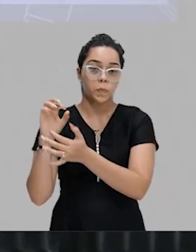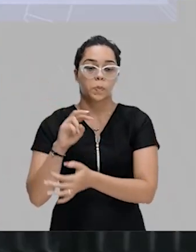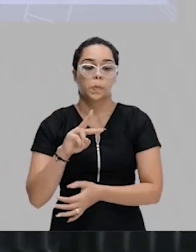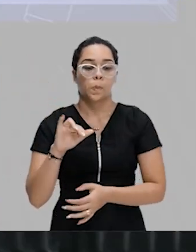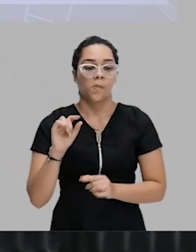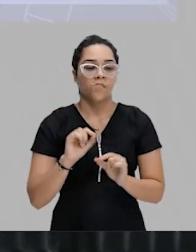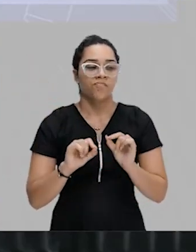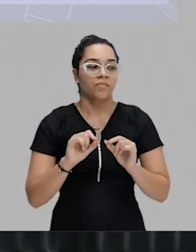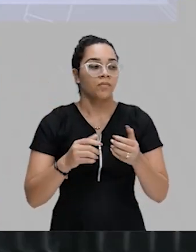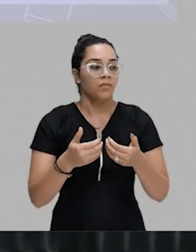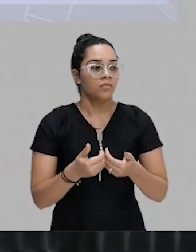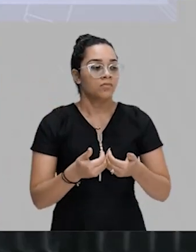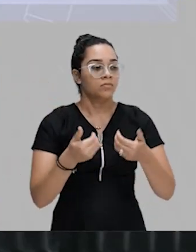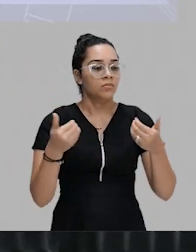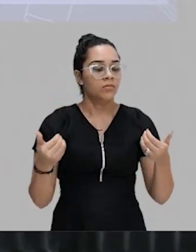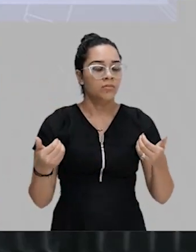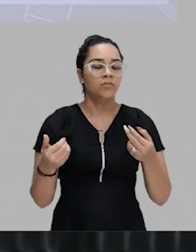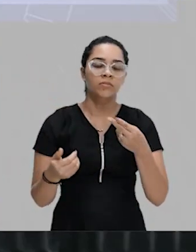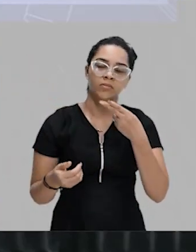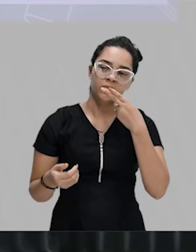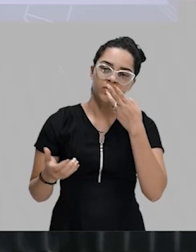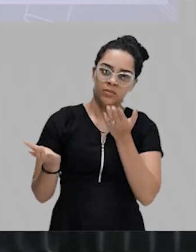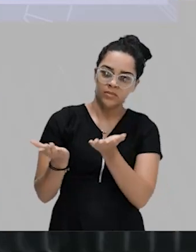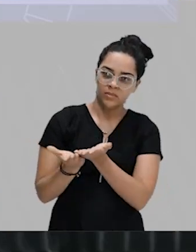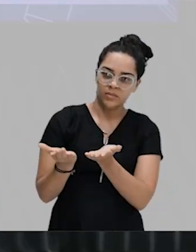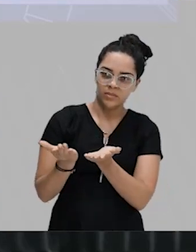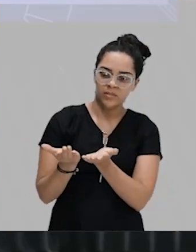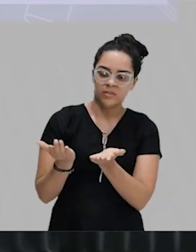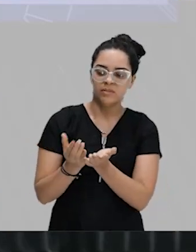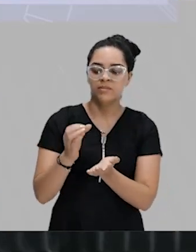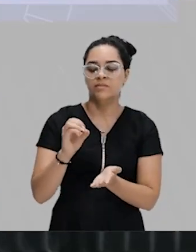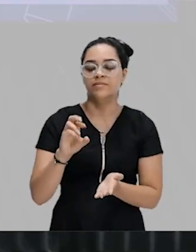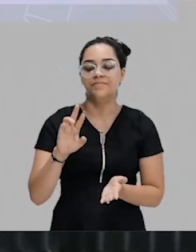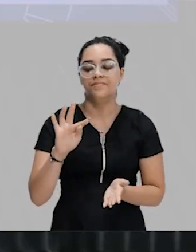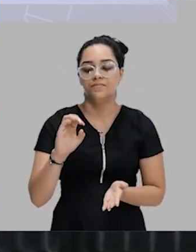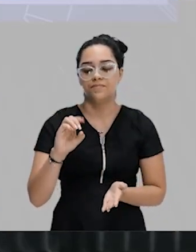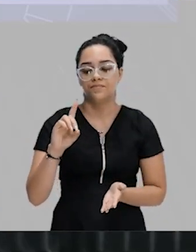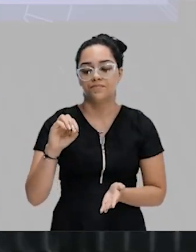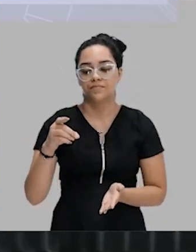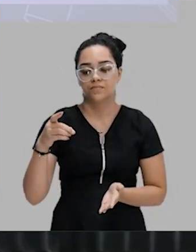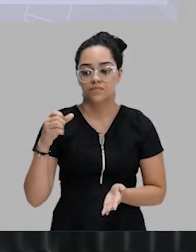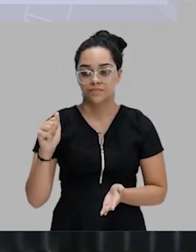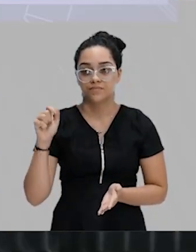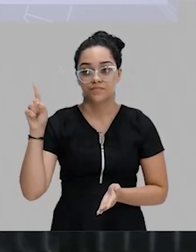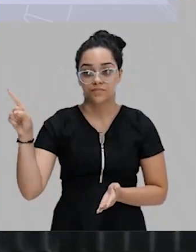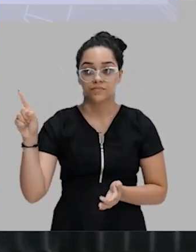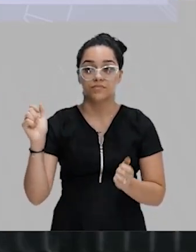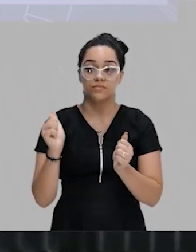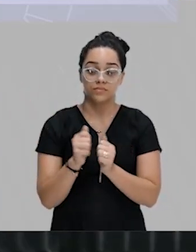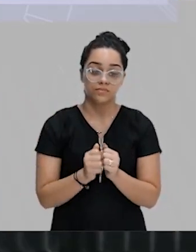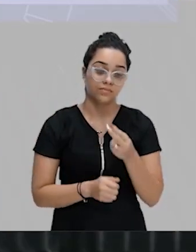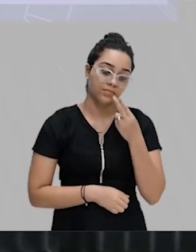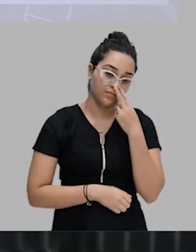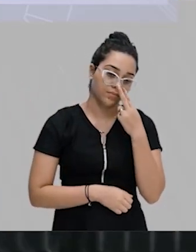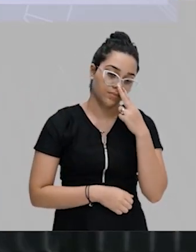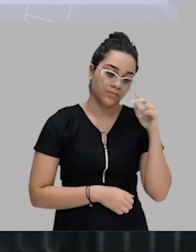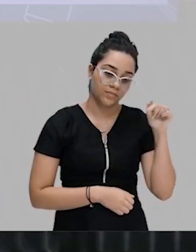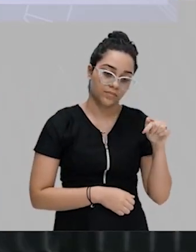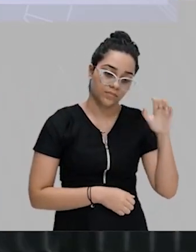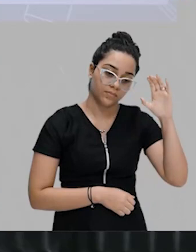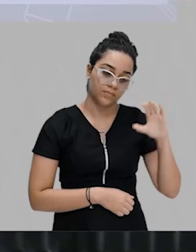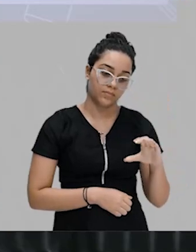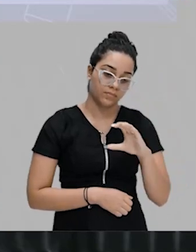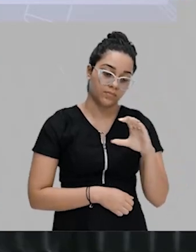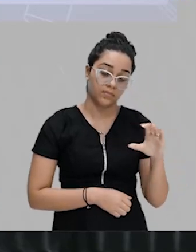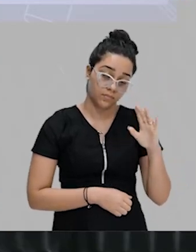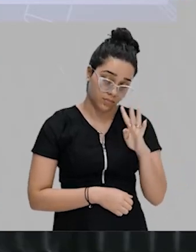a ruptura do cristianismo ortodoxo do Oriente com o cristianismo católico